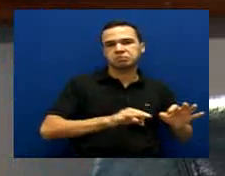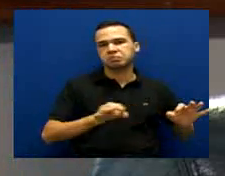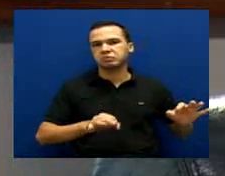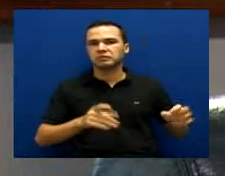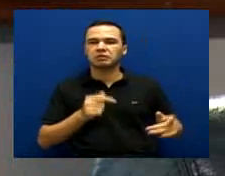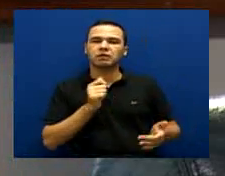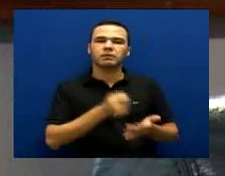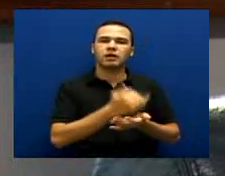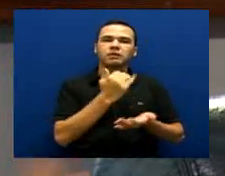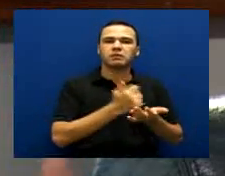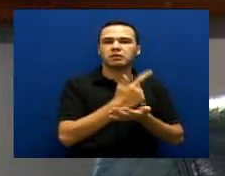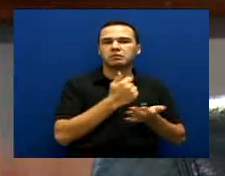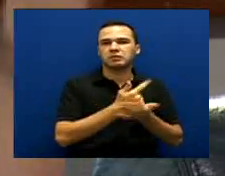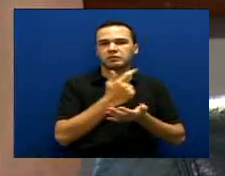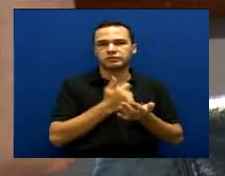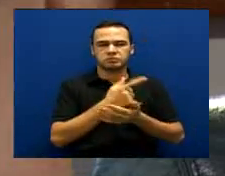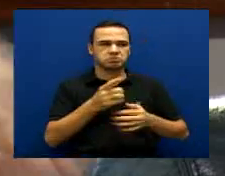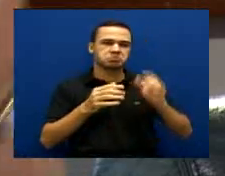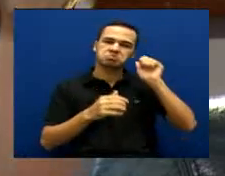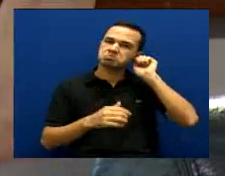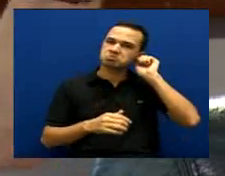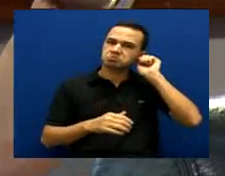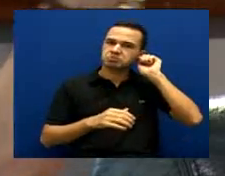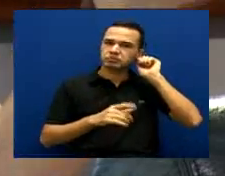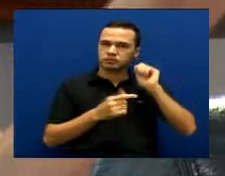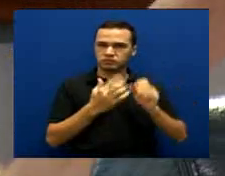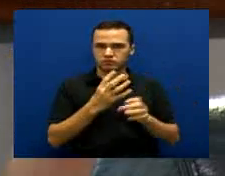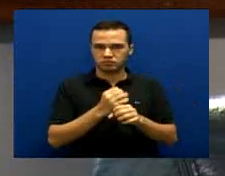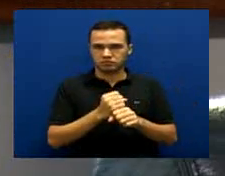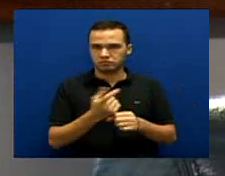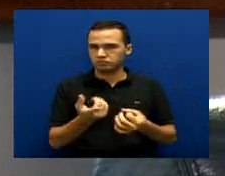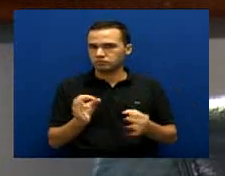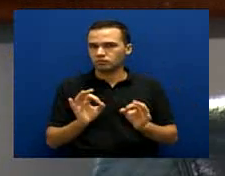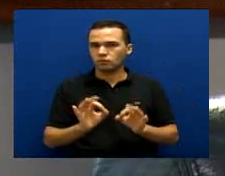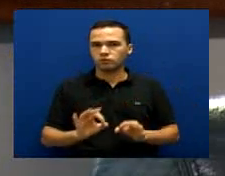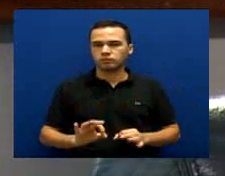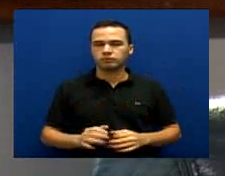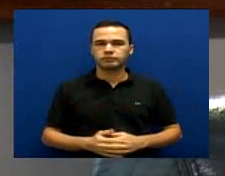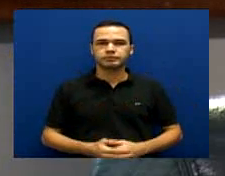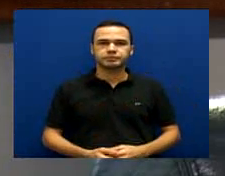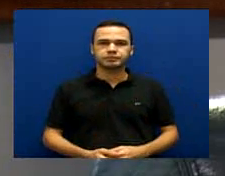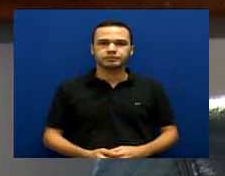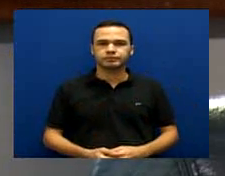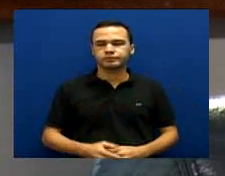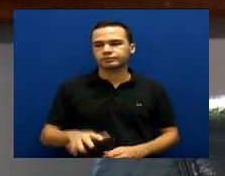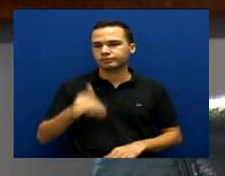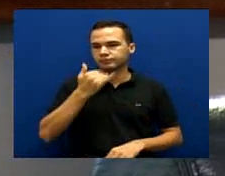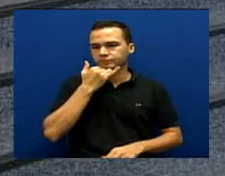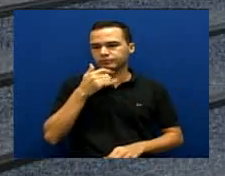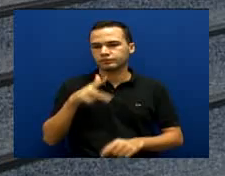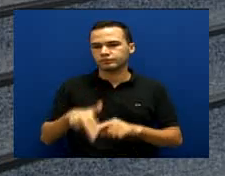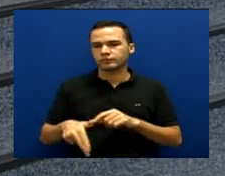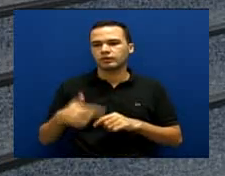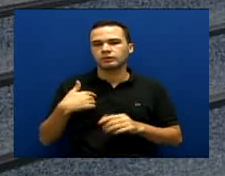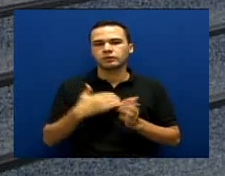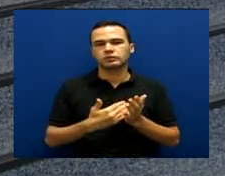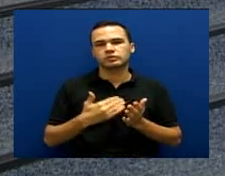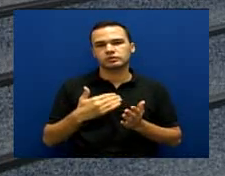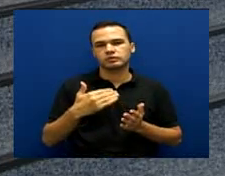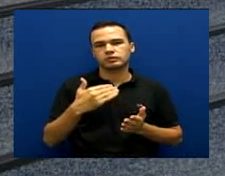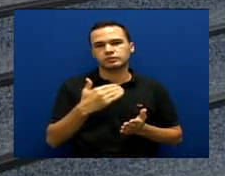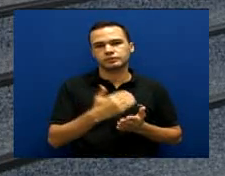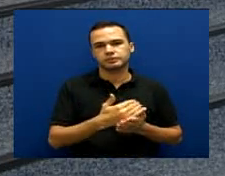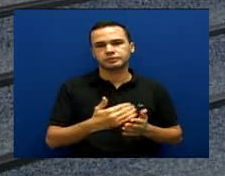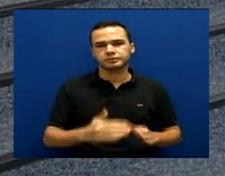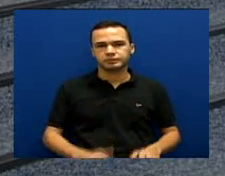tantos menções maravilha não apresentar a contabilidade é absolutamente ao conselho e ela posso fazer uma parte já que não